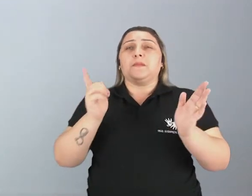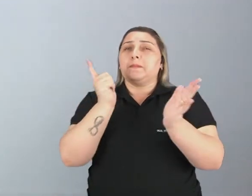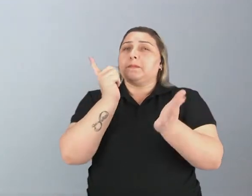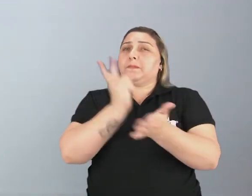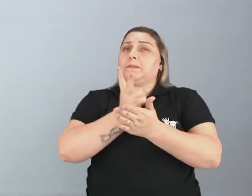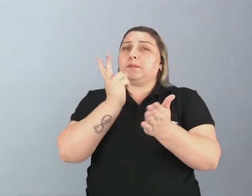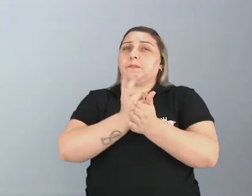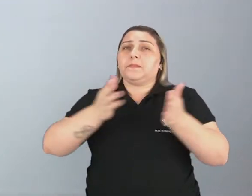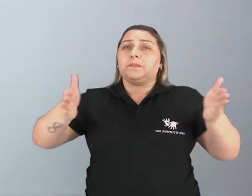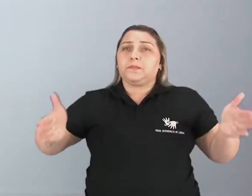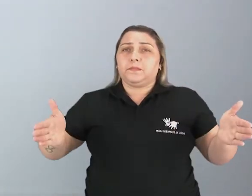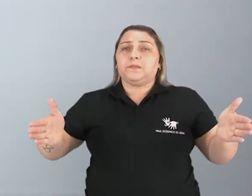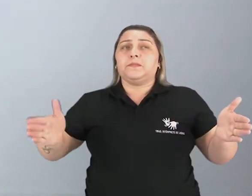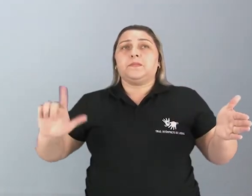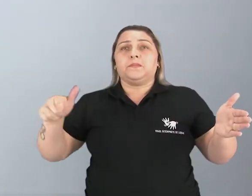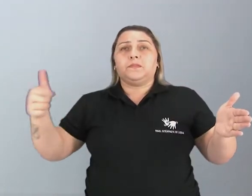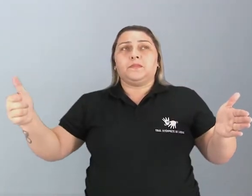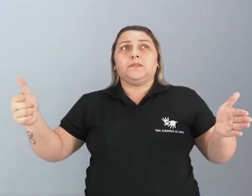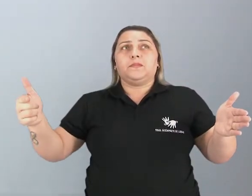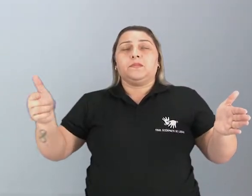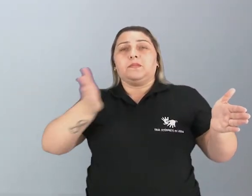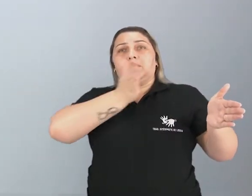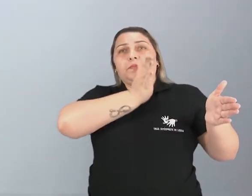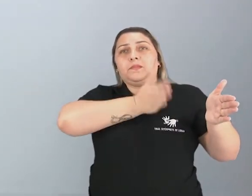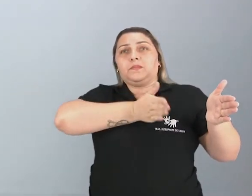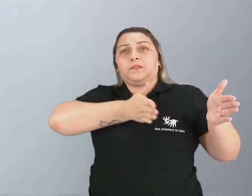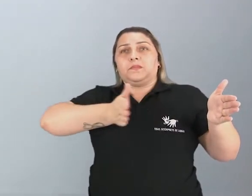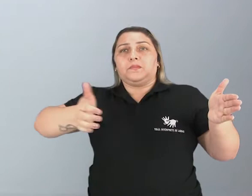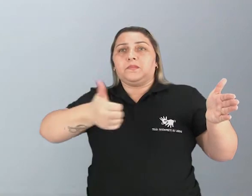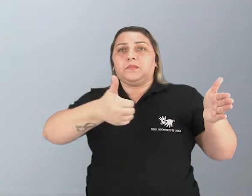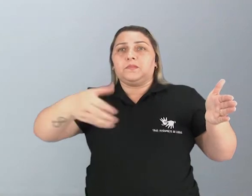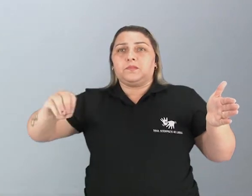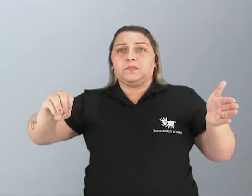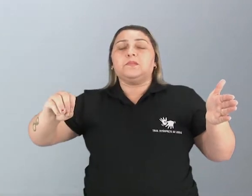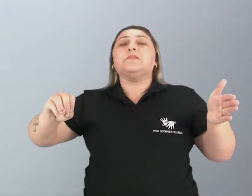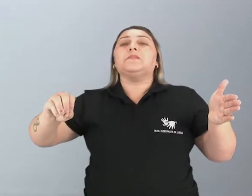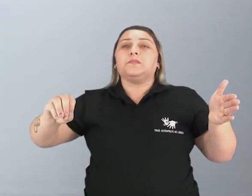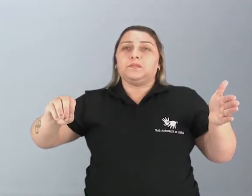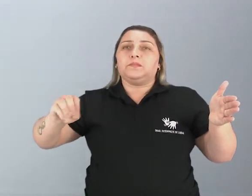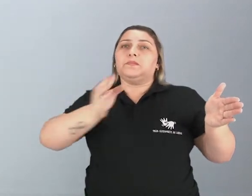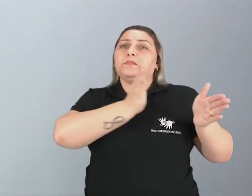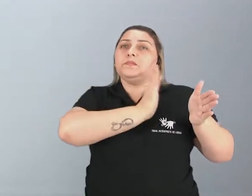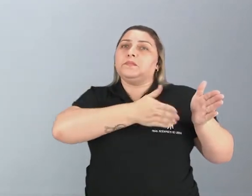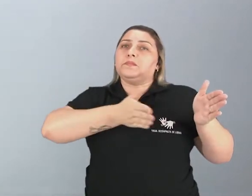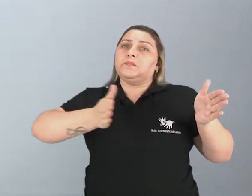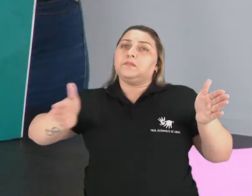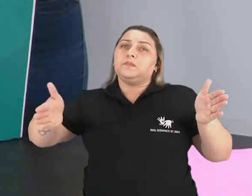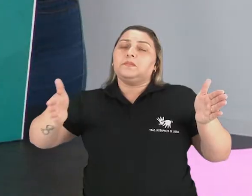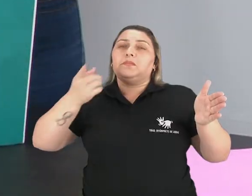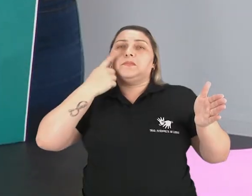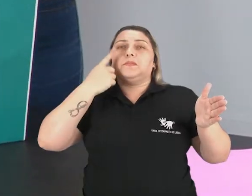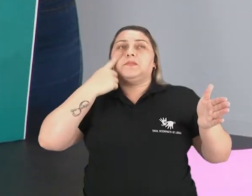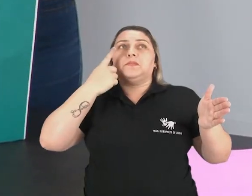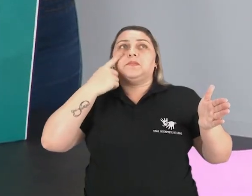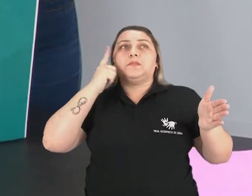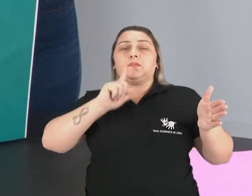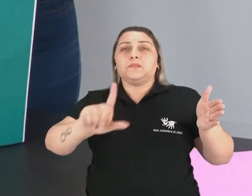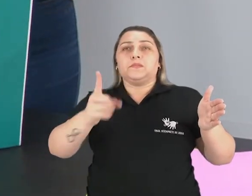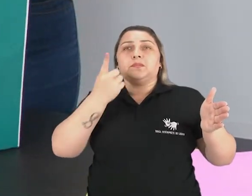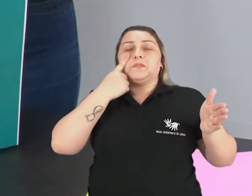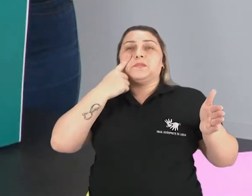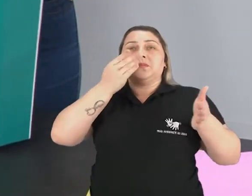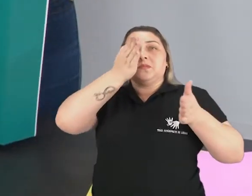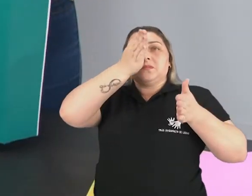mesmo tamanho do outro e dividi em 10 partes, olha só. Você consegue ver